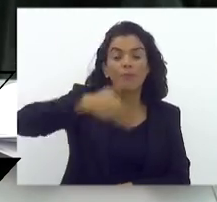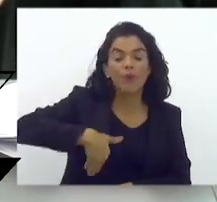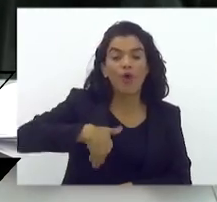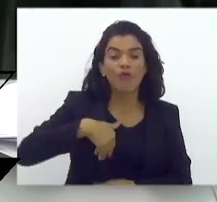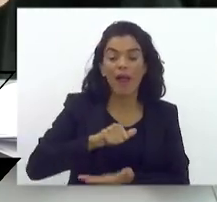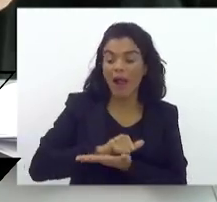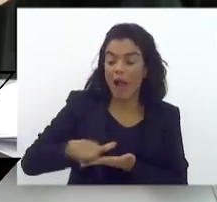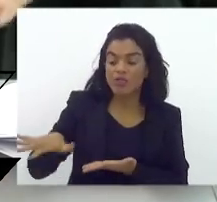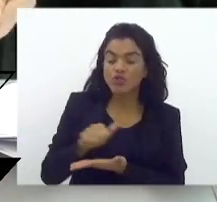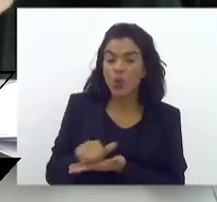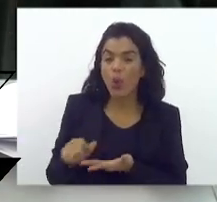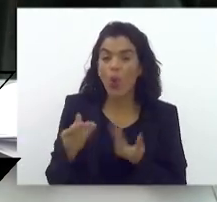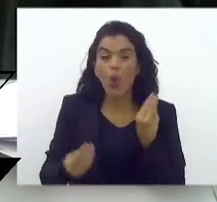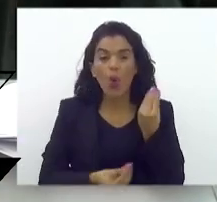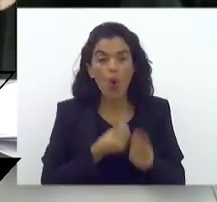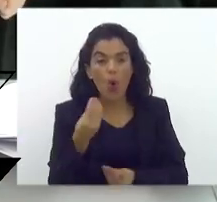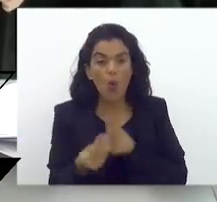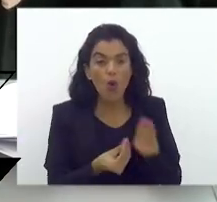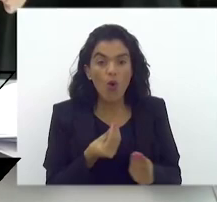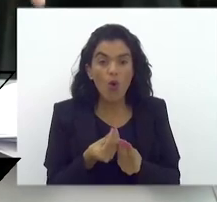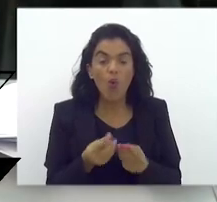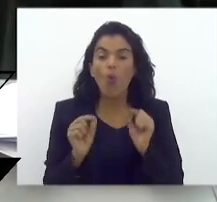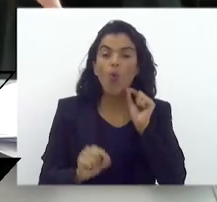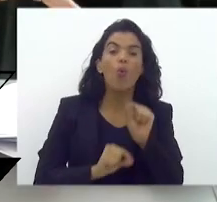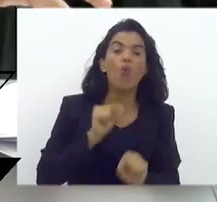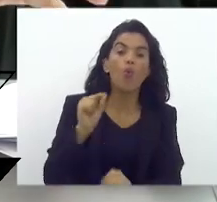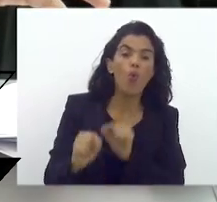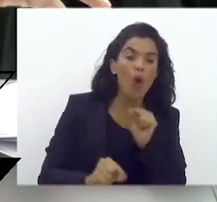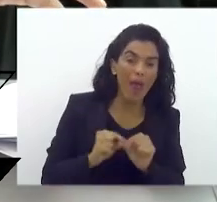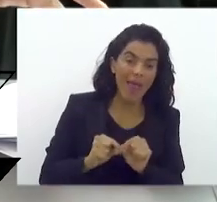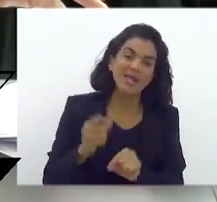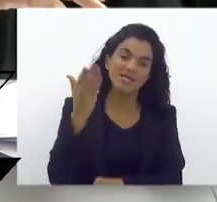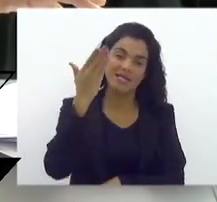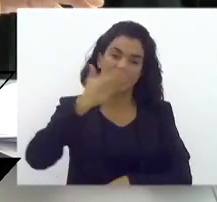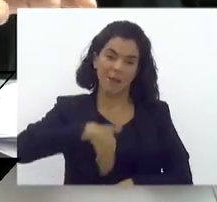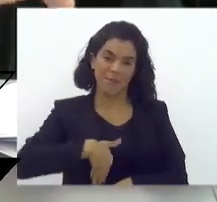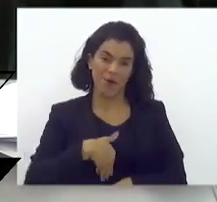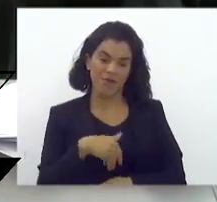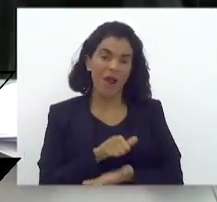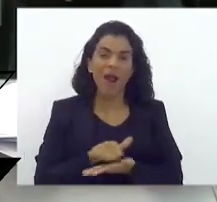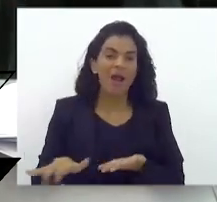foi gasto? Em quê? Isto que é prestação de conta.